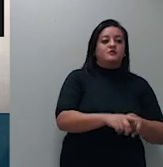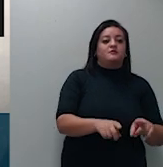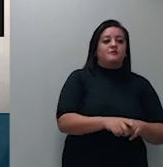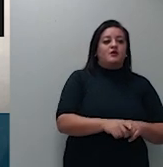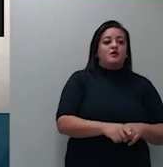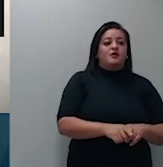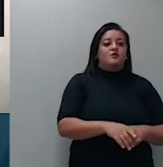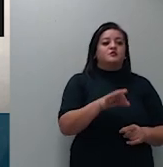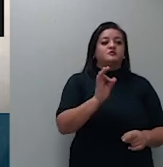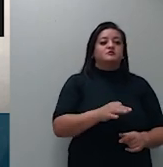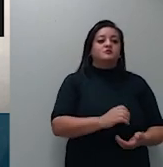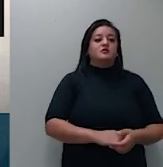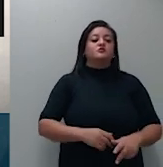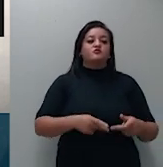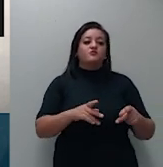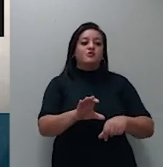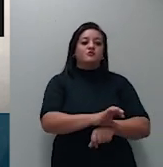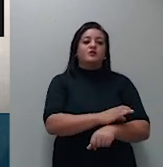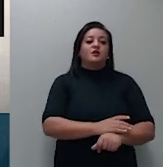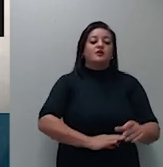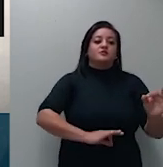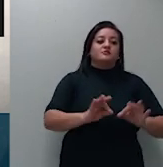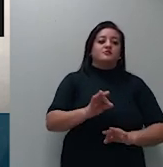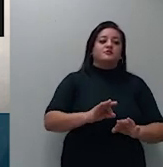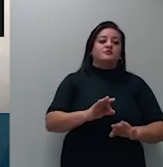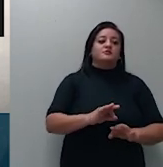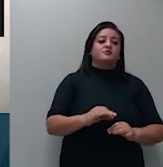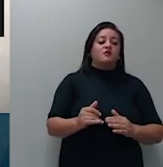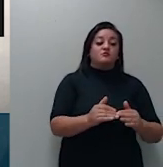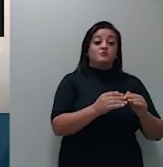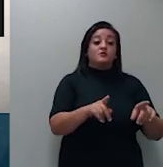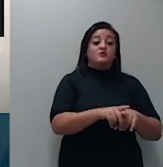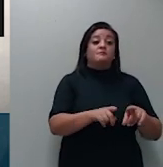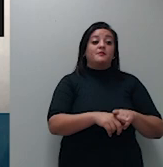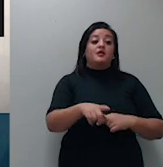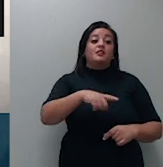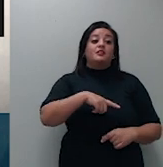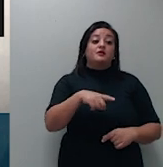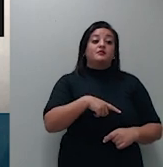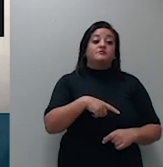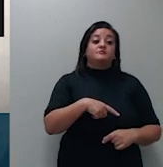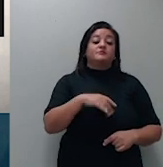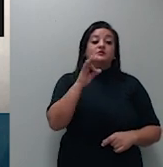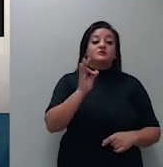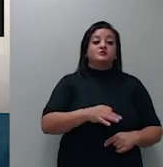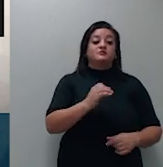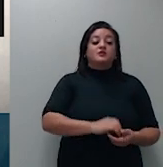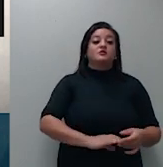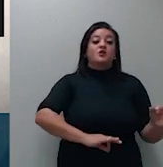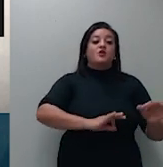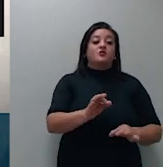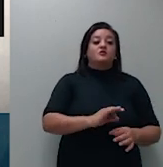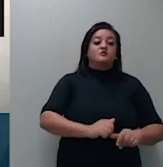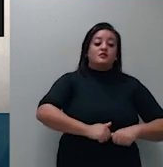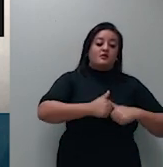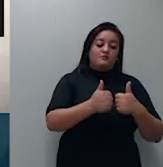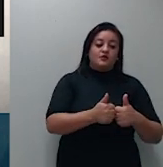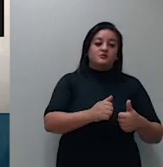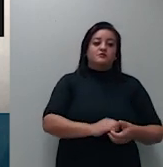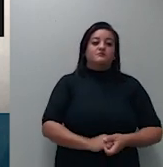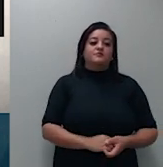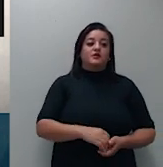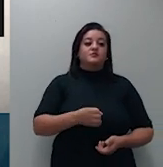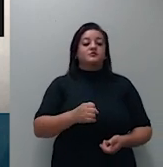com exatidão do valor do cref da classificação que faz luz estará automaticamente habilitado na